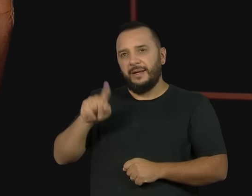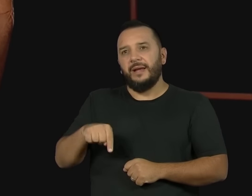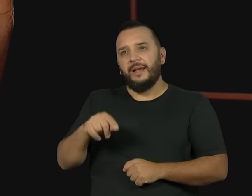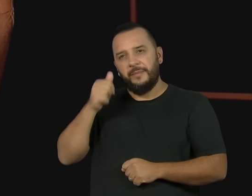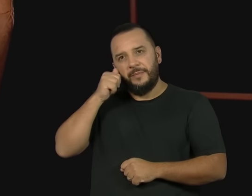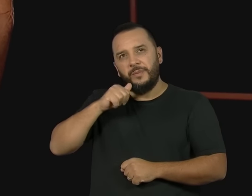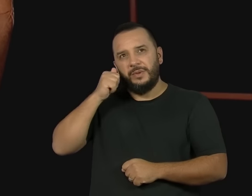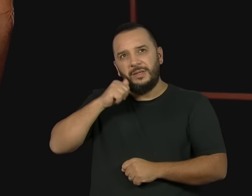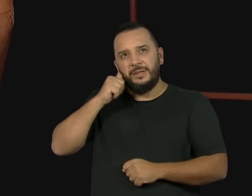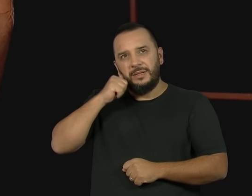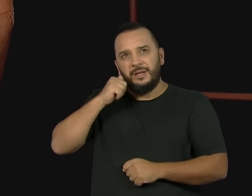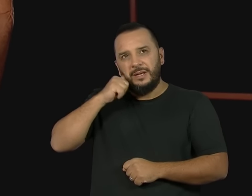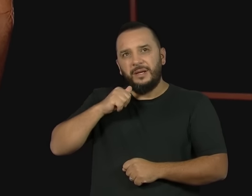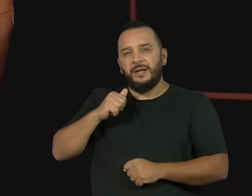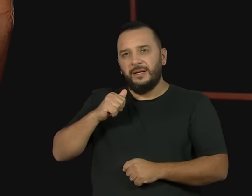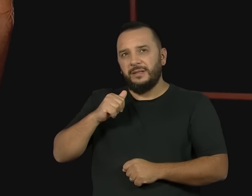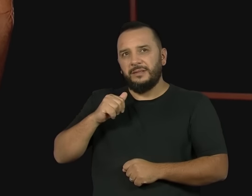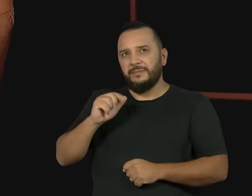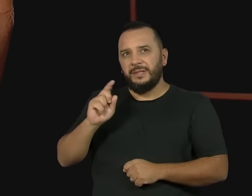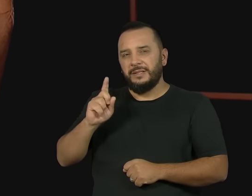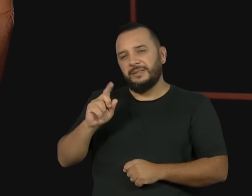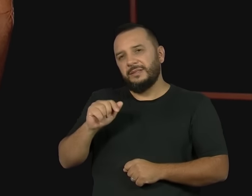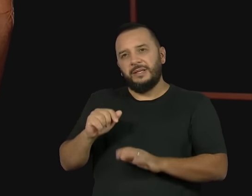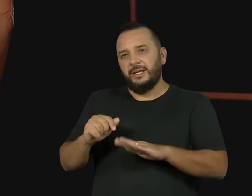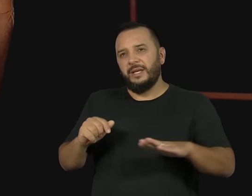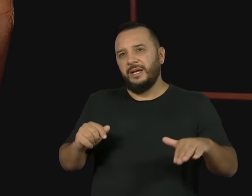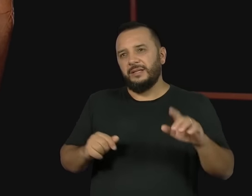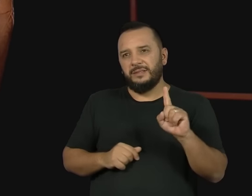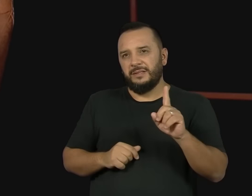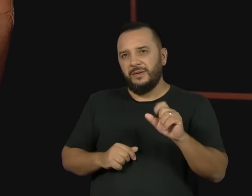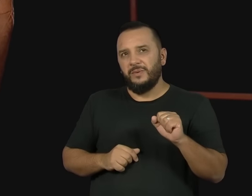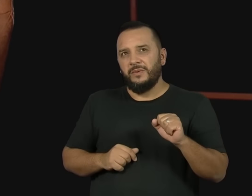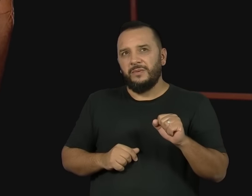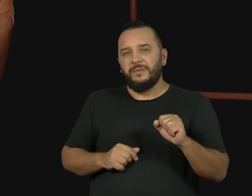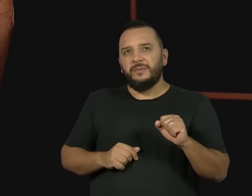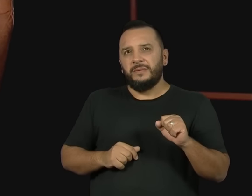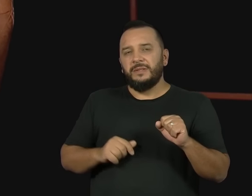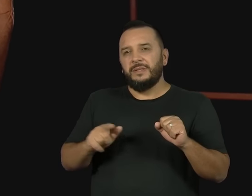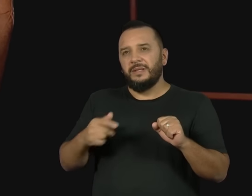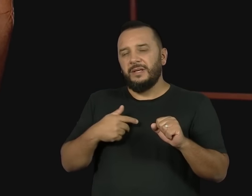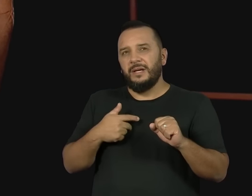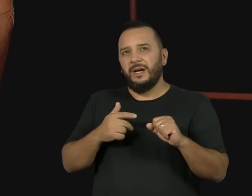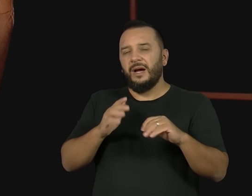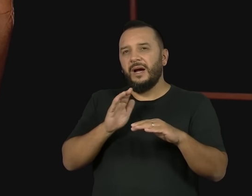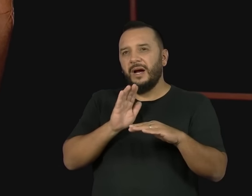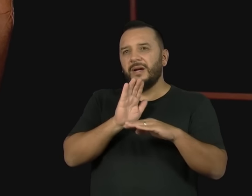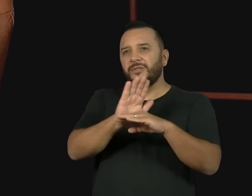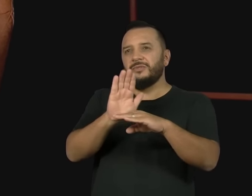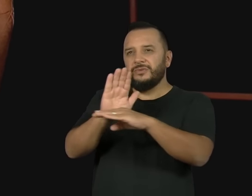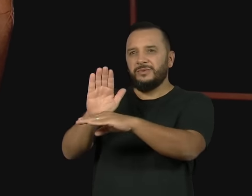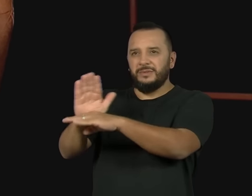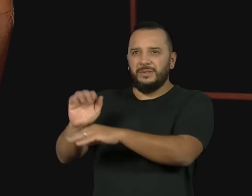mulheres, criança não, mas enfim, que eram colaboracionistas, ou seja, que